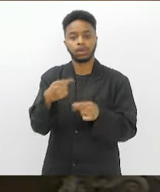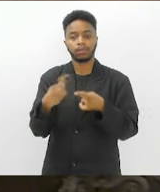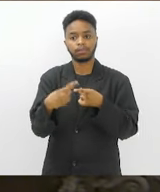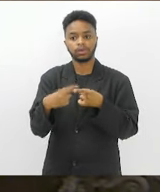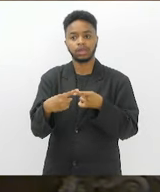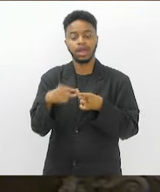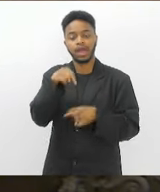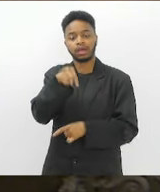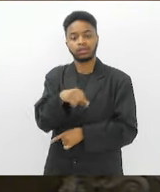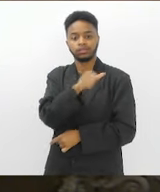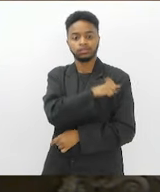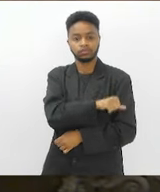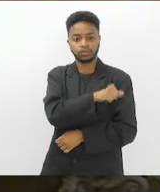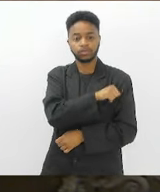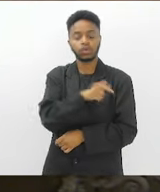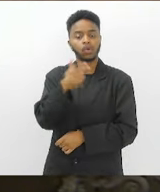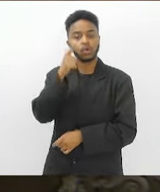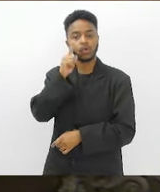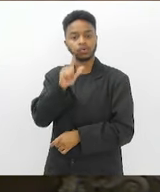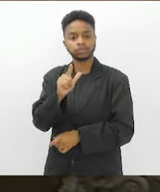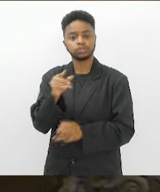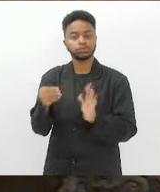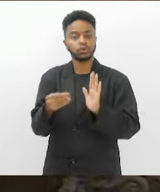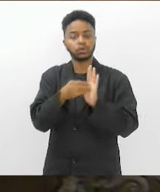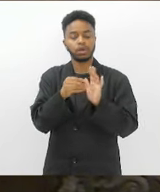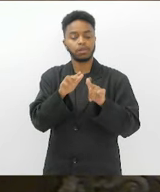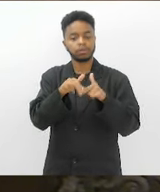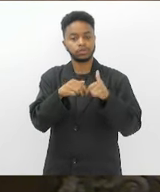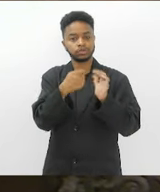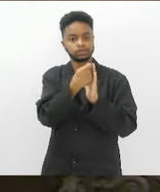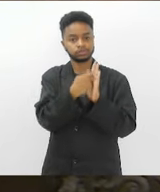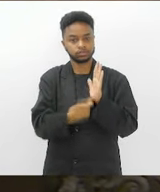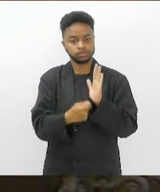Estado, através das nossas edições regionais,